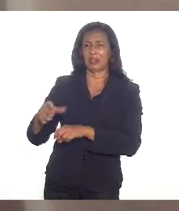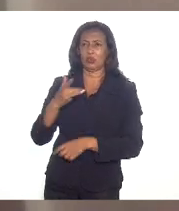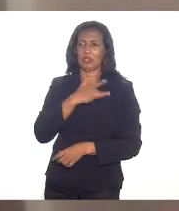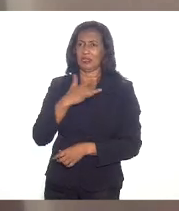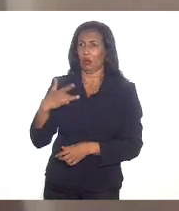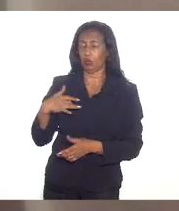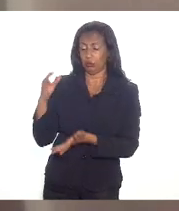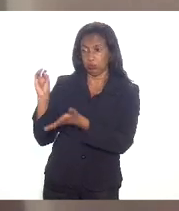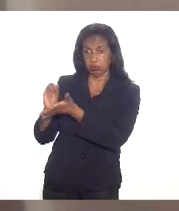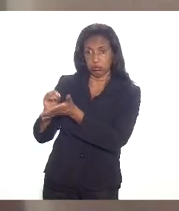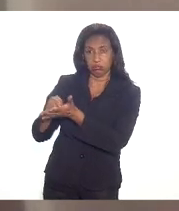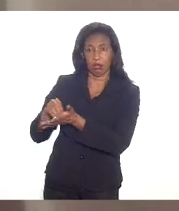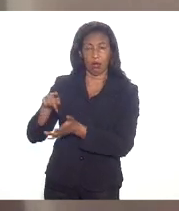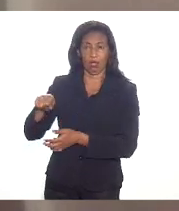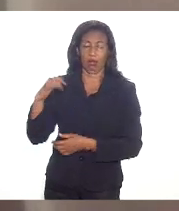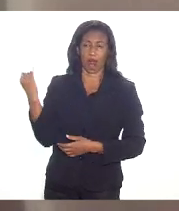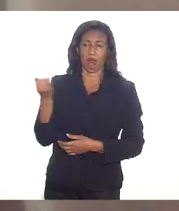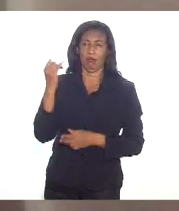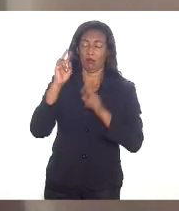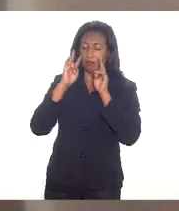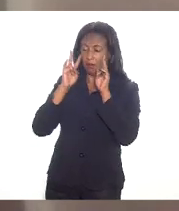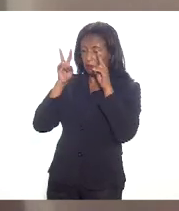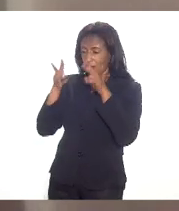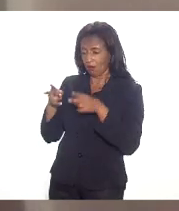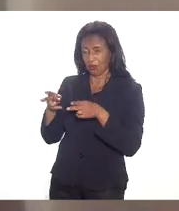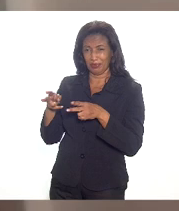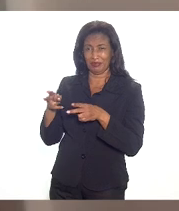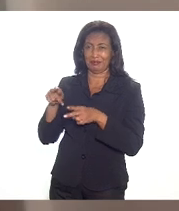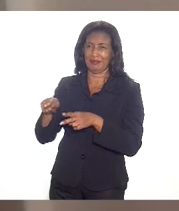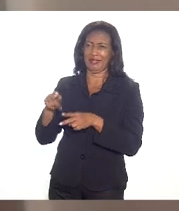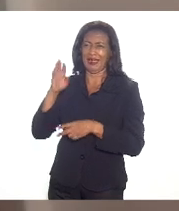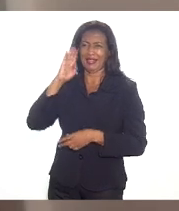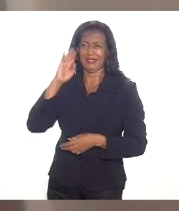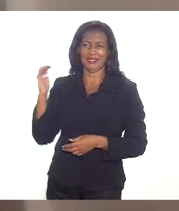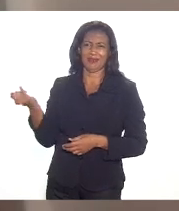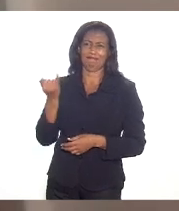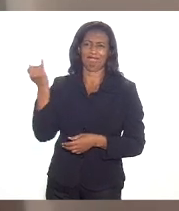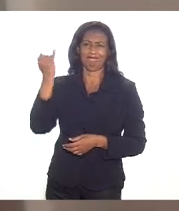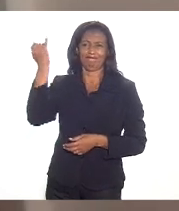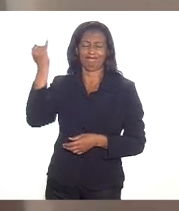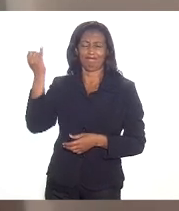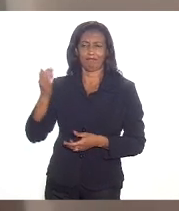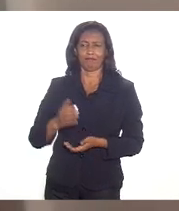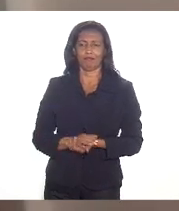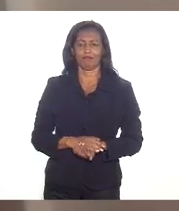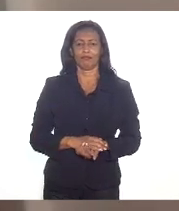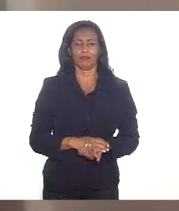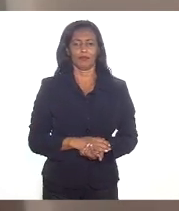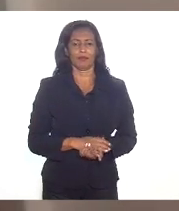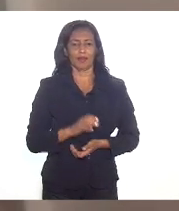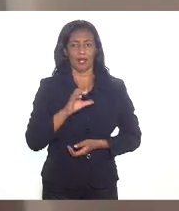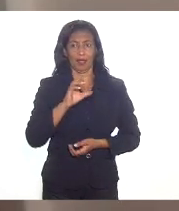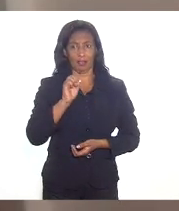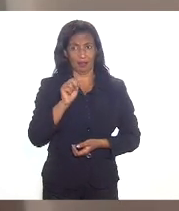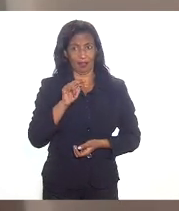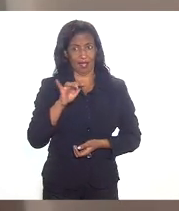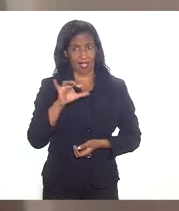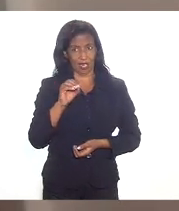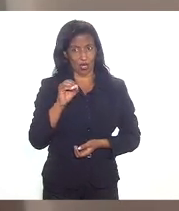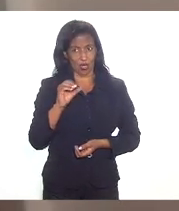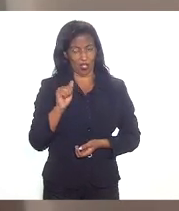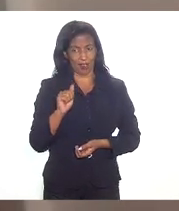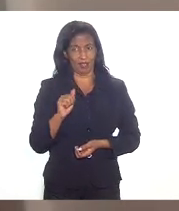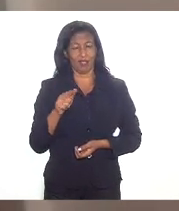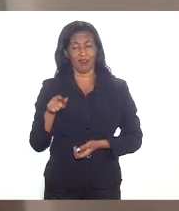É fundamental a gente olhar essa e ter prioridade para o enfrentamento da desigualdade na metrópole. Carioca, que é basicamente uma